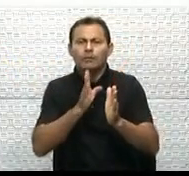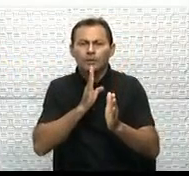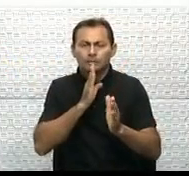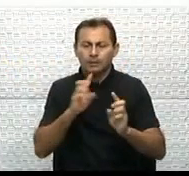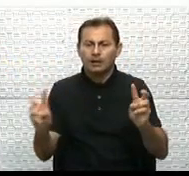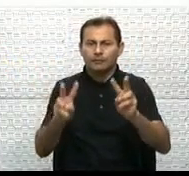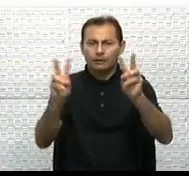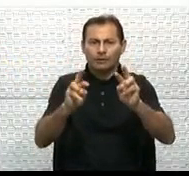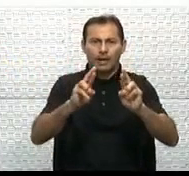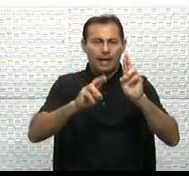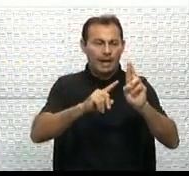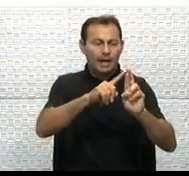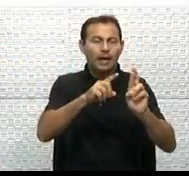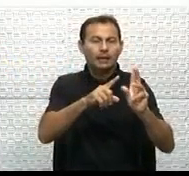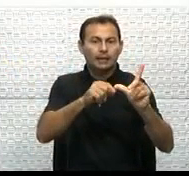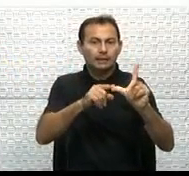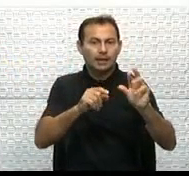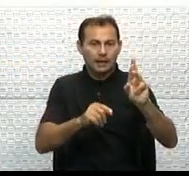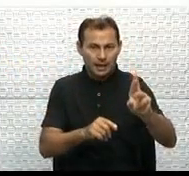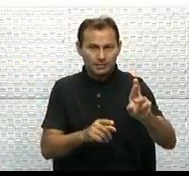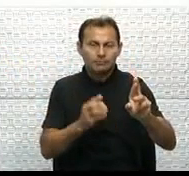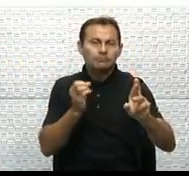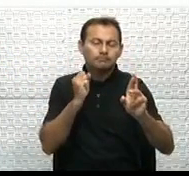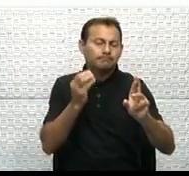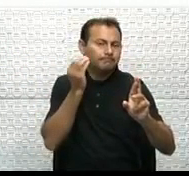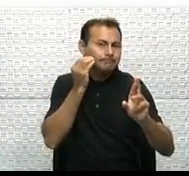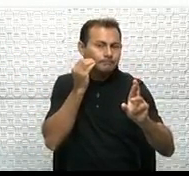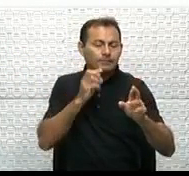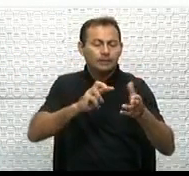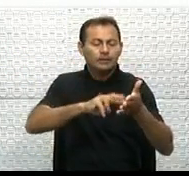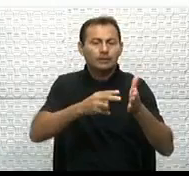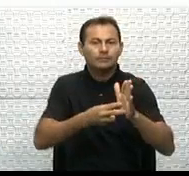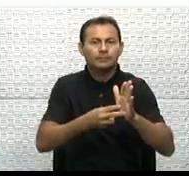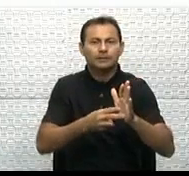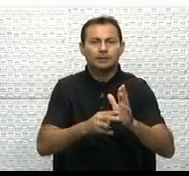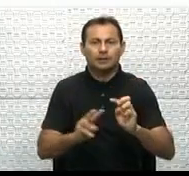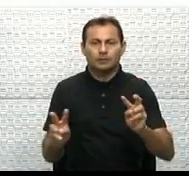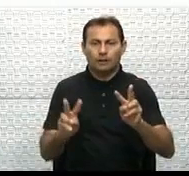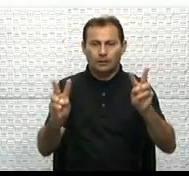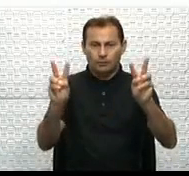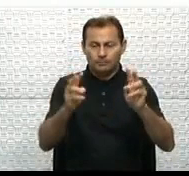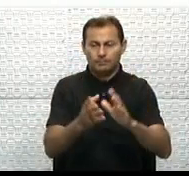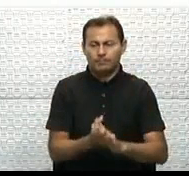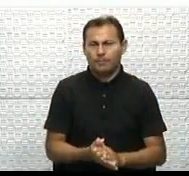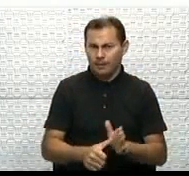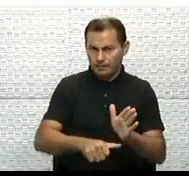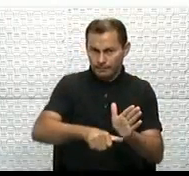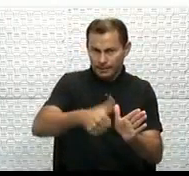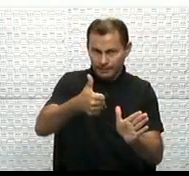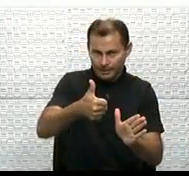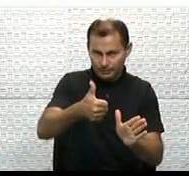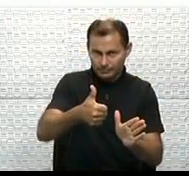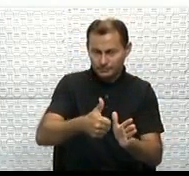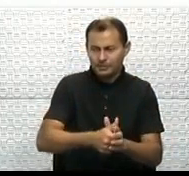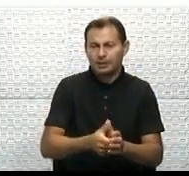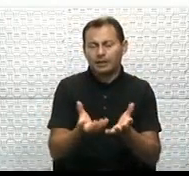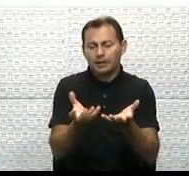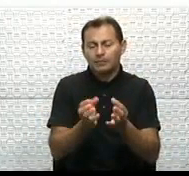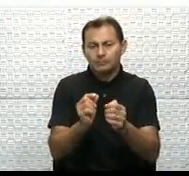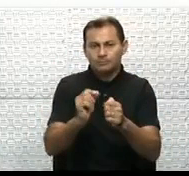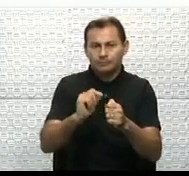o valor de R, podemos testar a significância desse valor. Então, o primeiro passo consiste